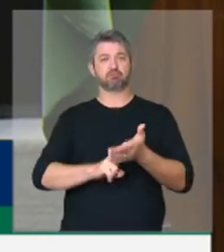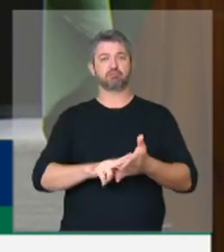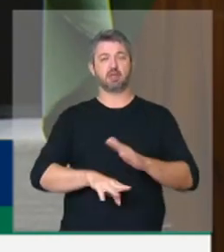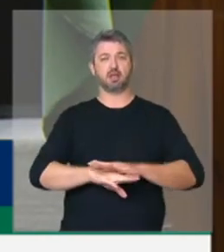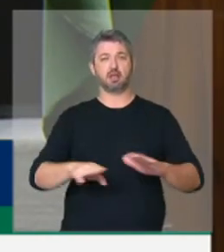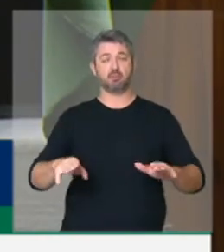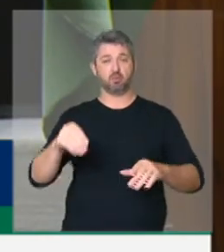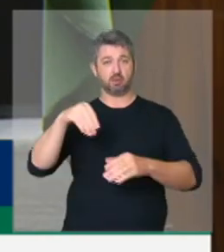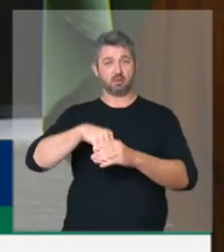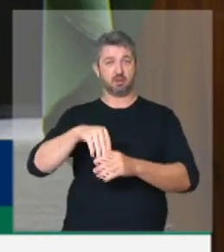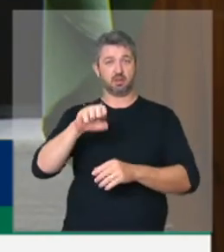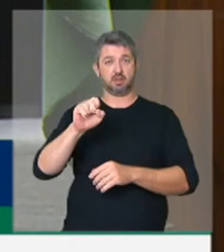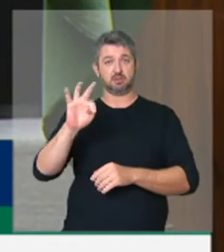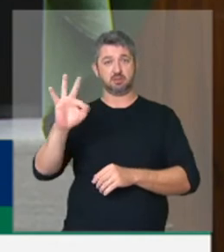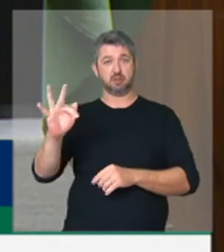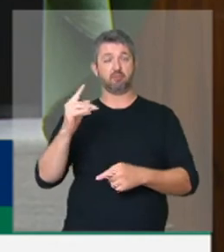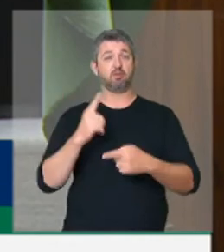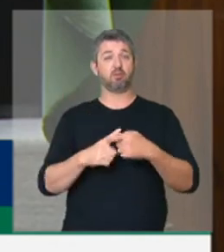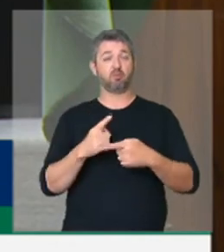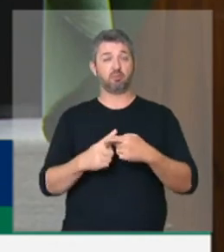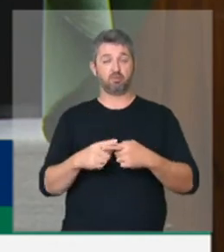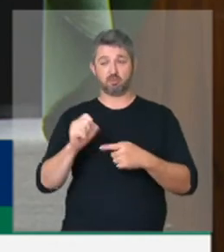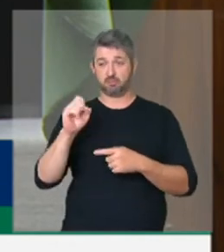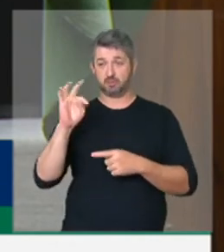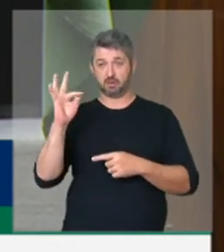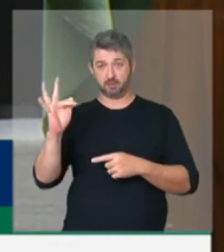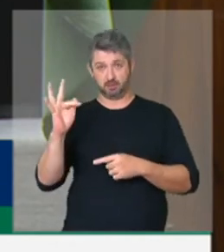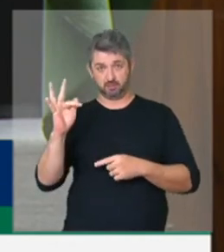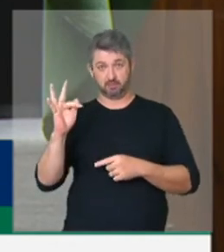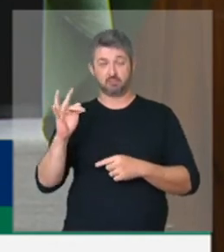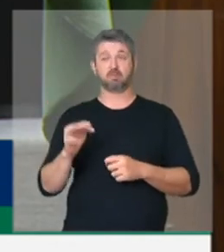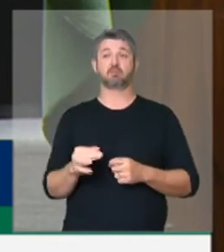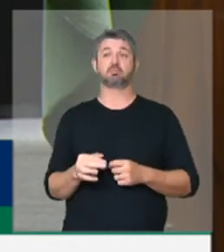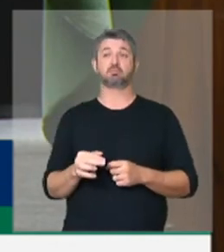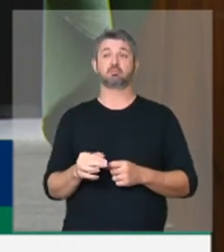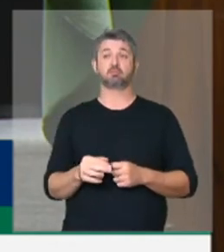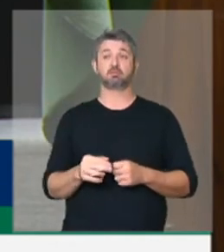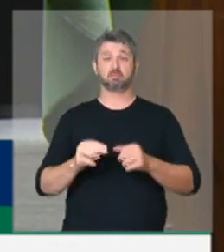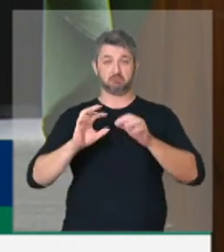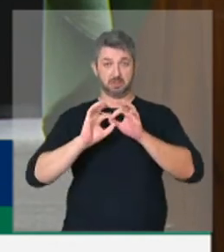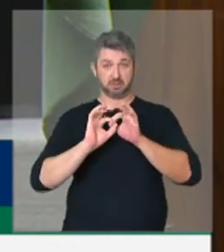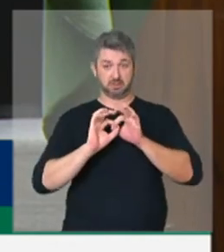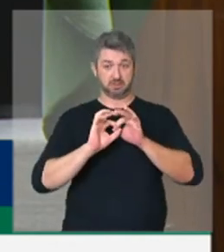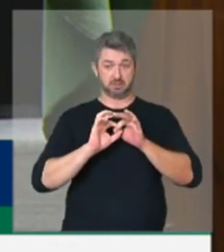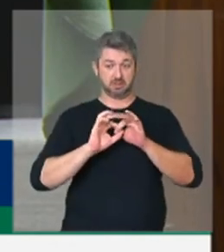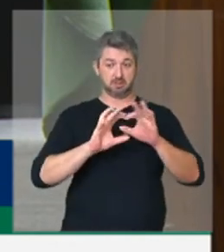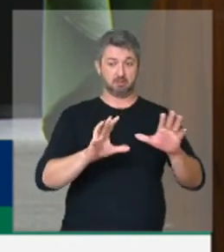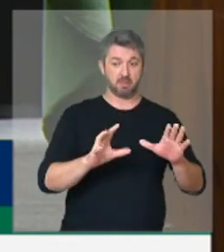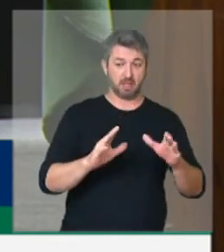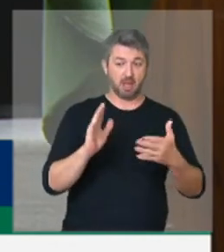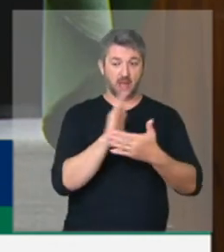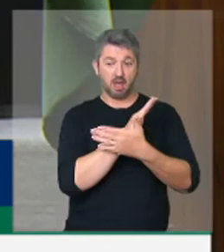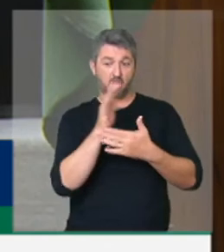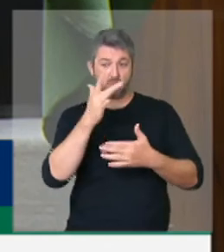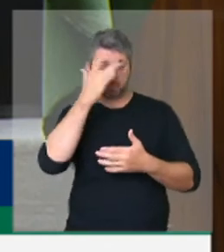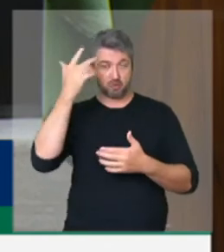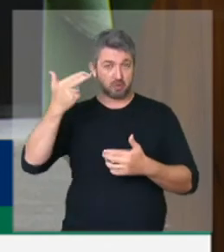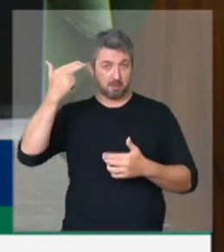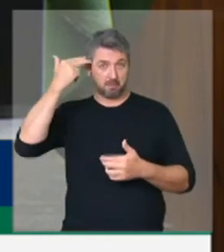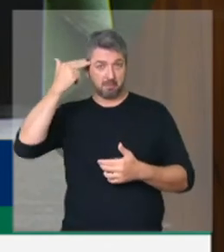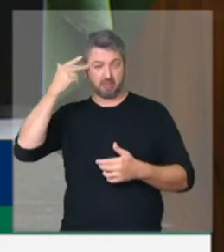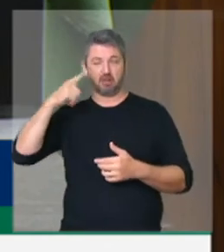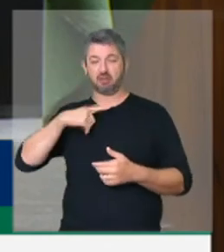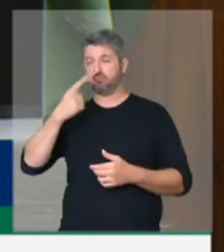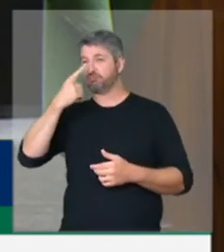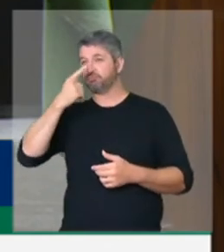Federal. Porque o Supremo, quando é para liberar algum bandido de estimação,